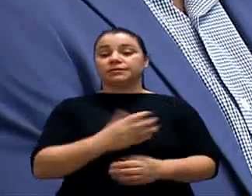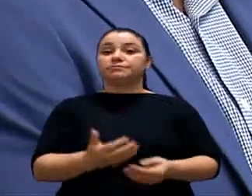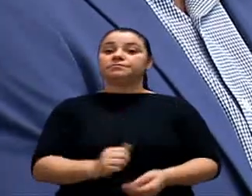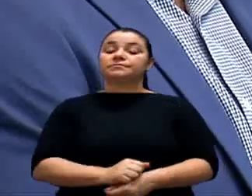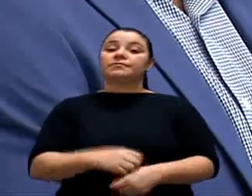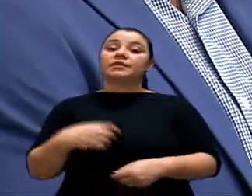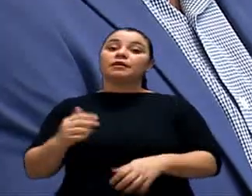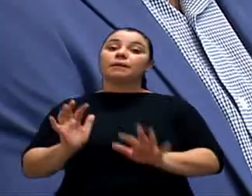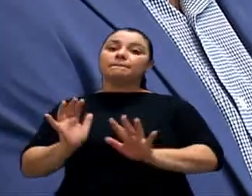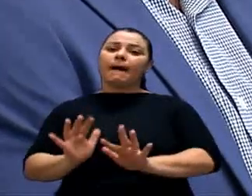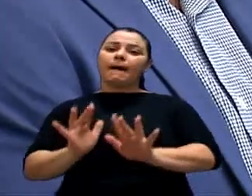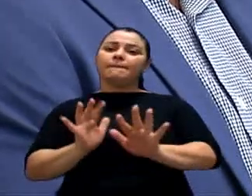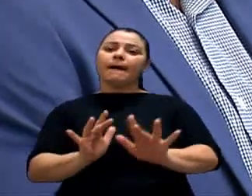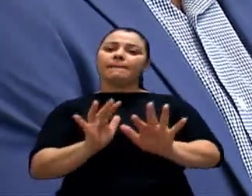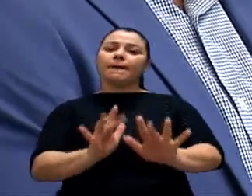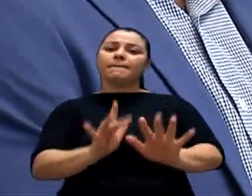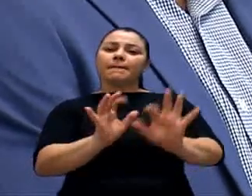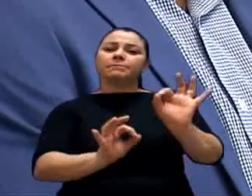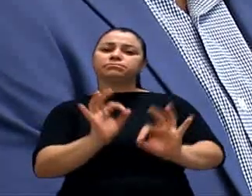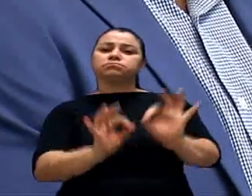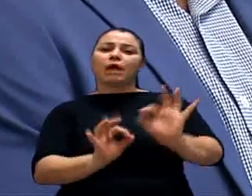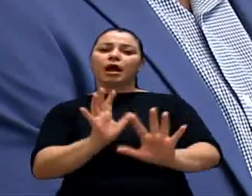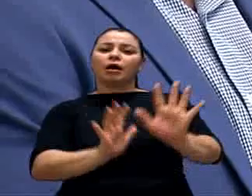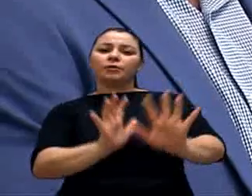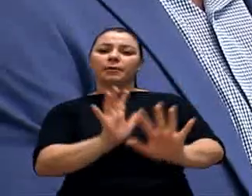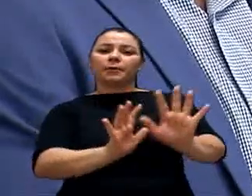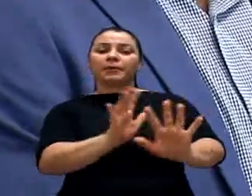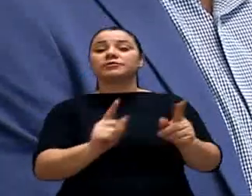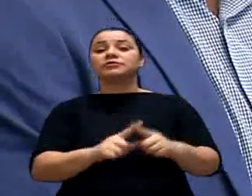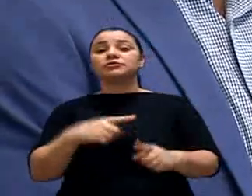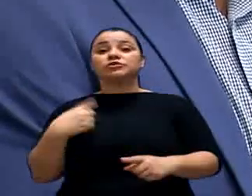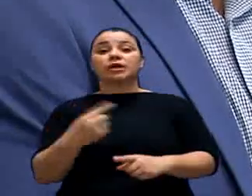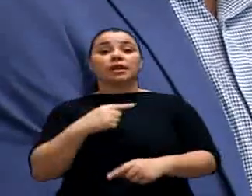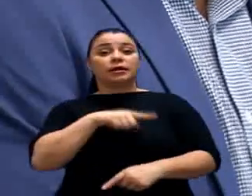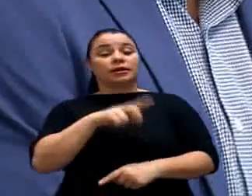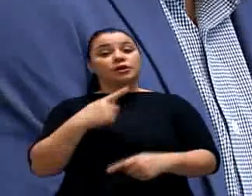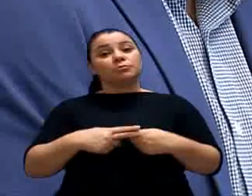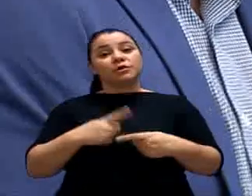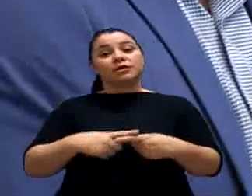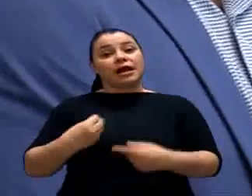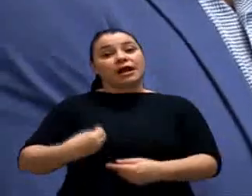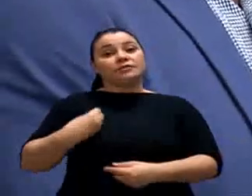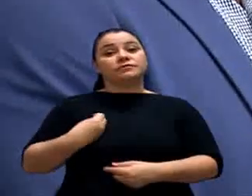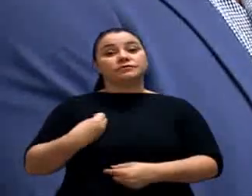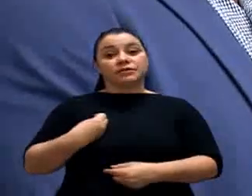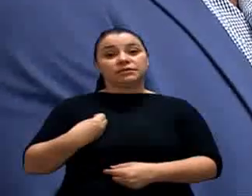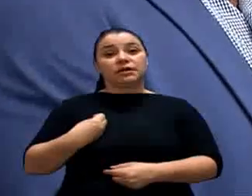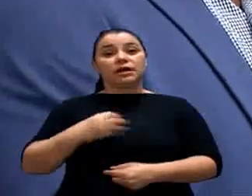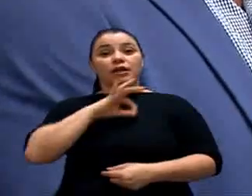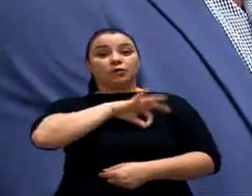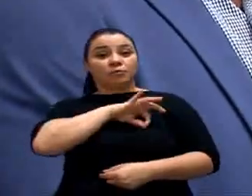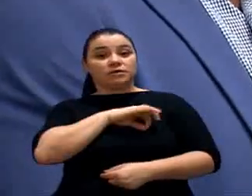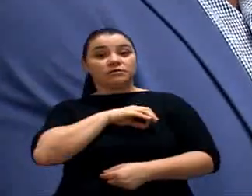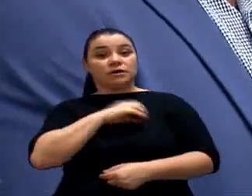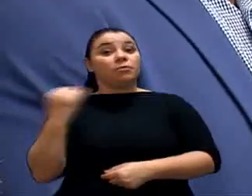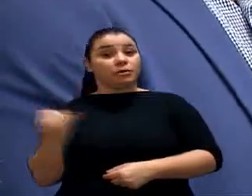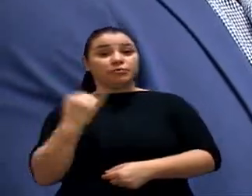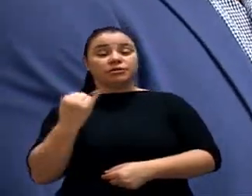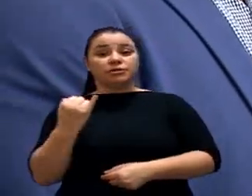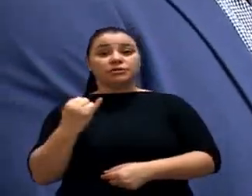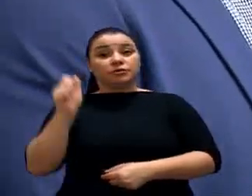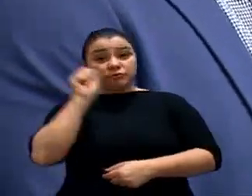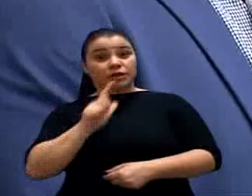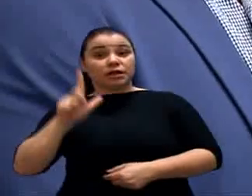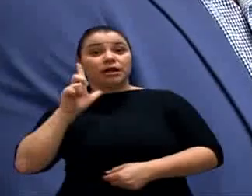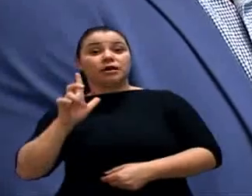nós coorganizamos essa marcha, foi através de nós. E ali por quê? Porque nós queremos dizer que a vida do policial importa. Isso tem que ficar muito claro. Os